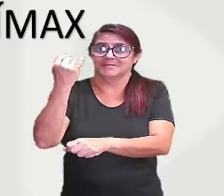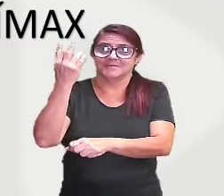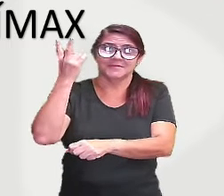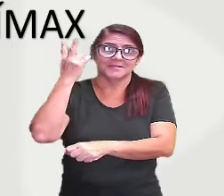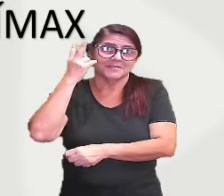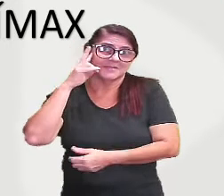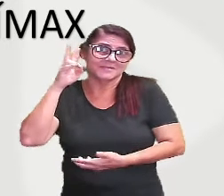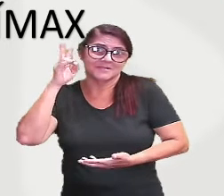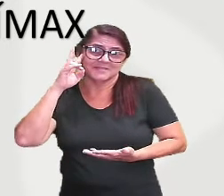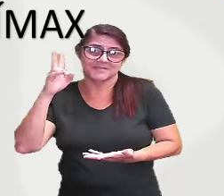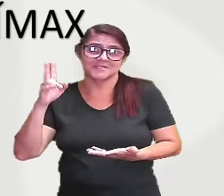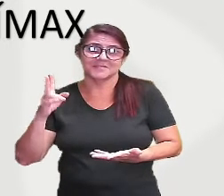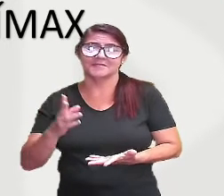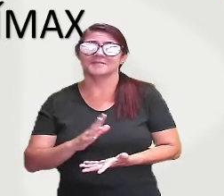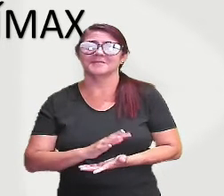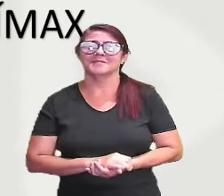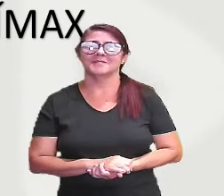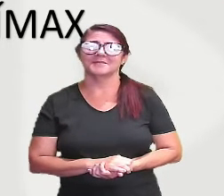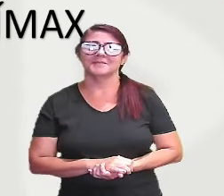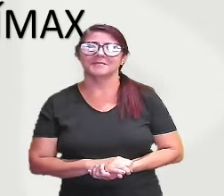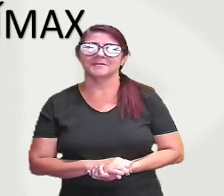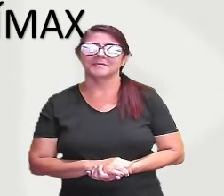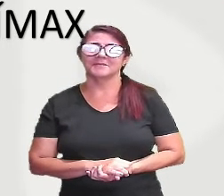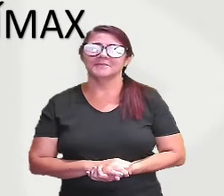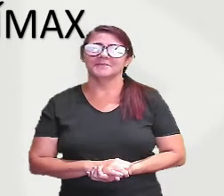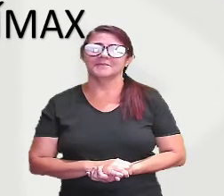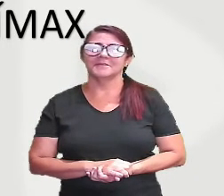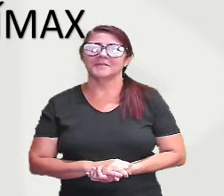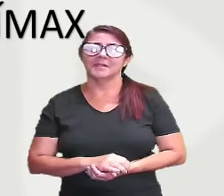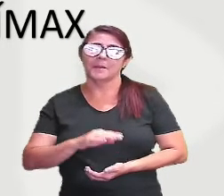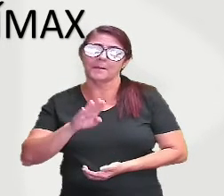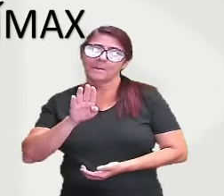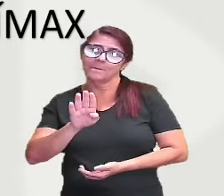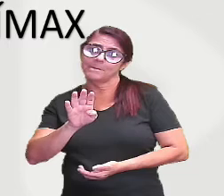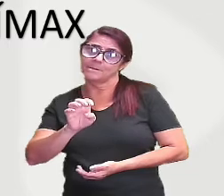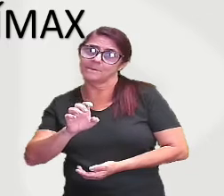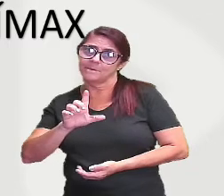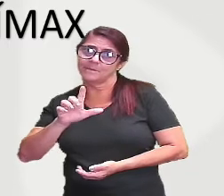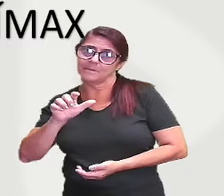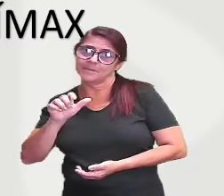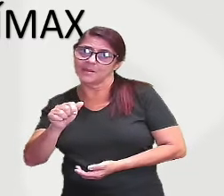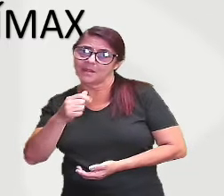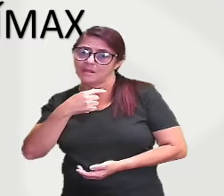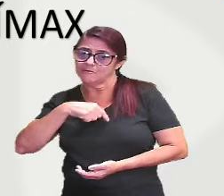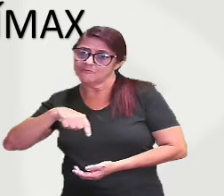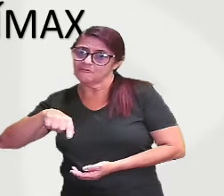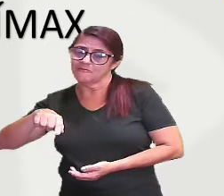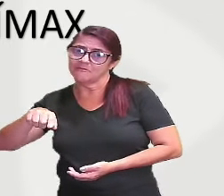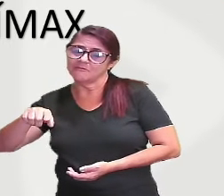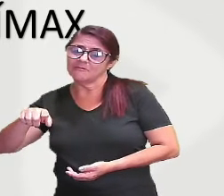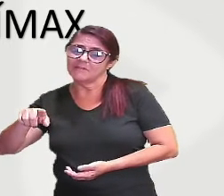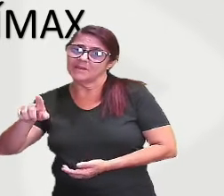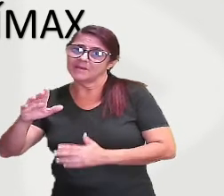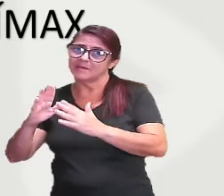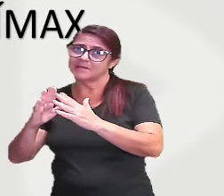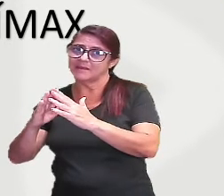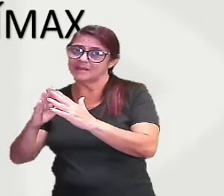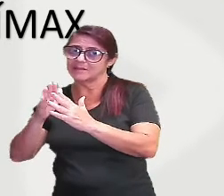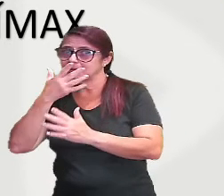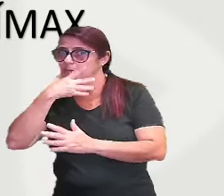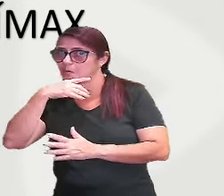Que é aquela parte que eu falei aqui, que a Bela vai e começa a se